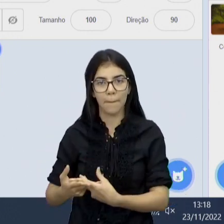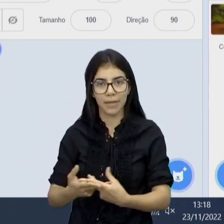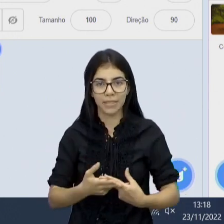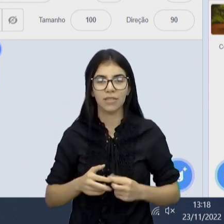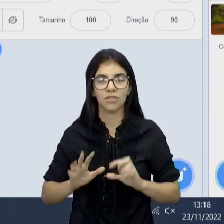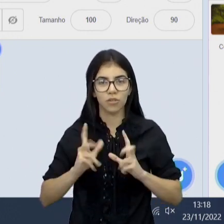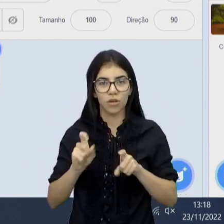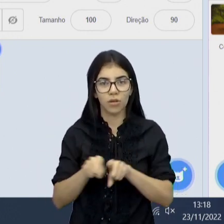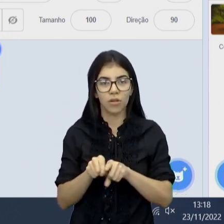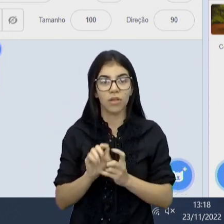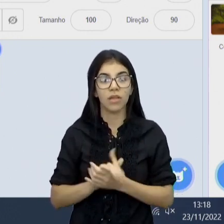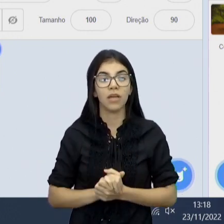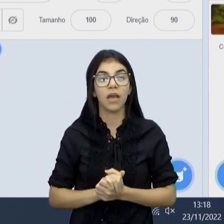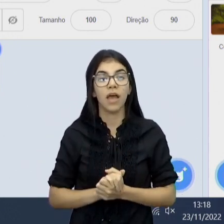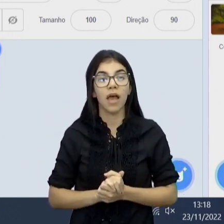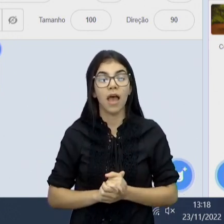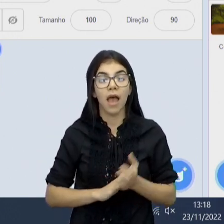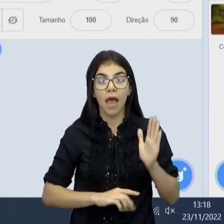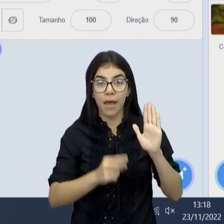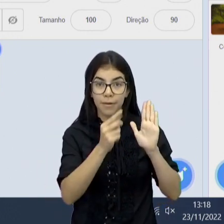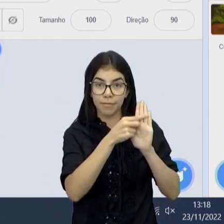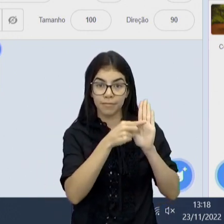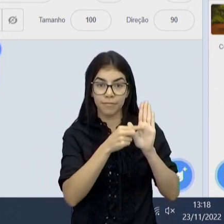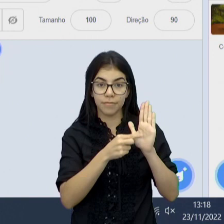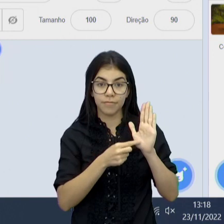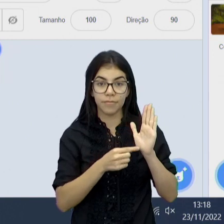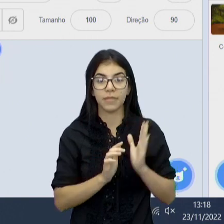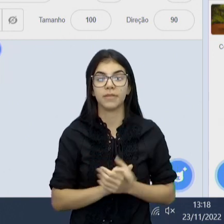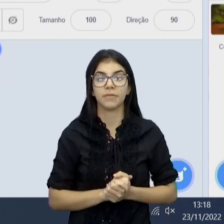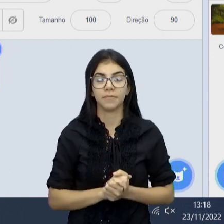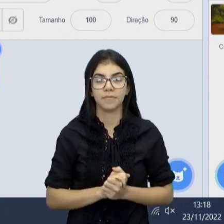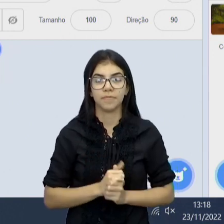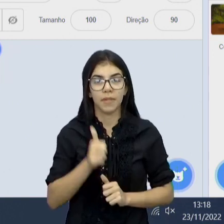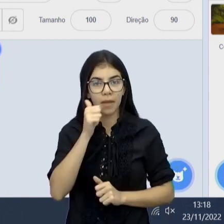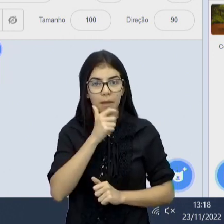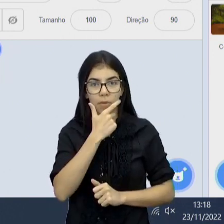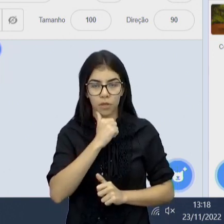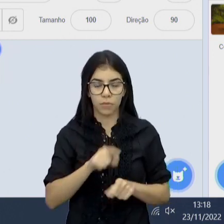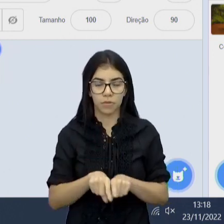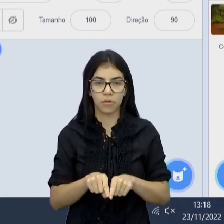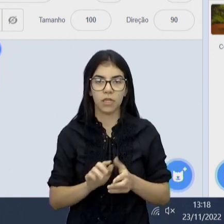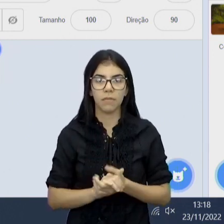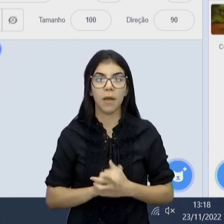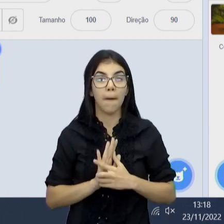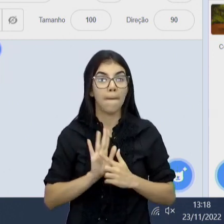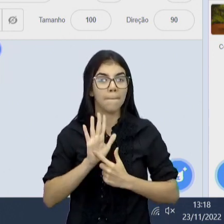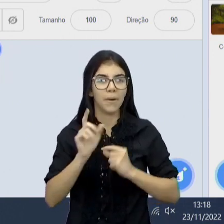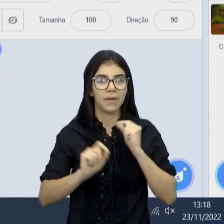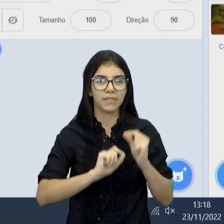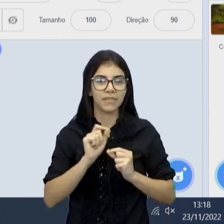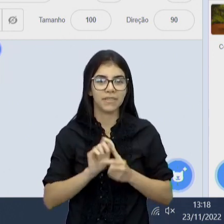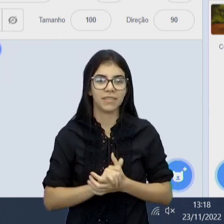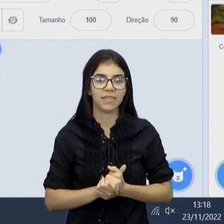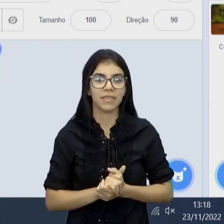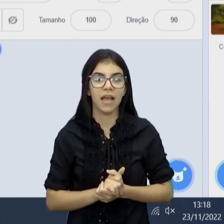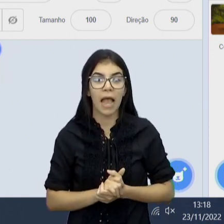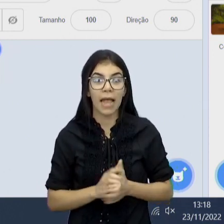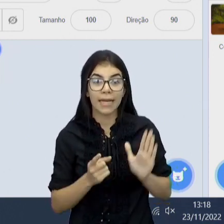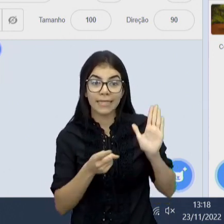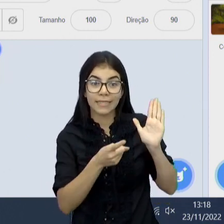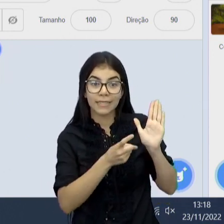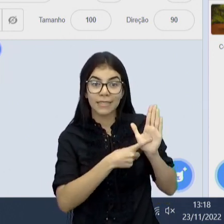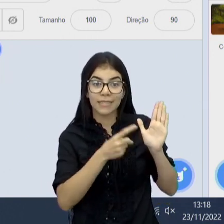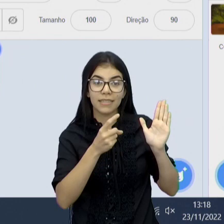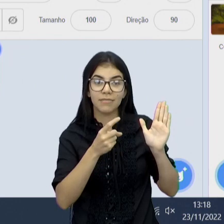aí. Clica na aba da fantasia, o pessoal arrasa aqui, os meninos e as meninas, claro. E mostra que tem essa fantasia aí, clica na de baixo, só